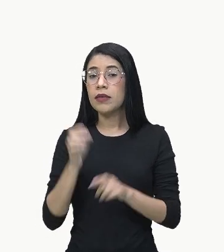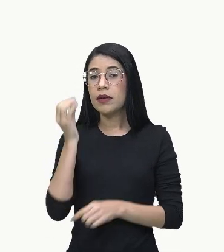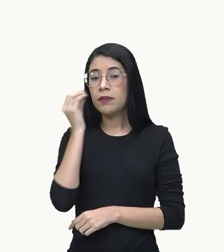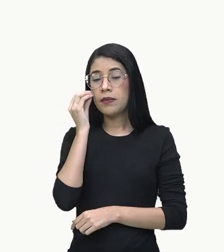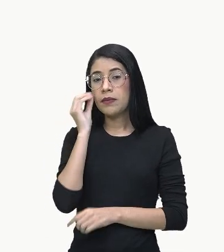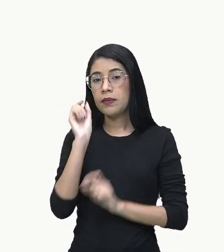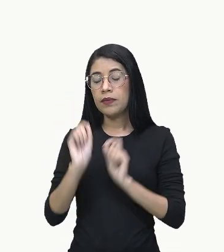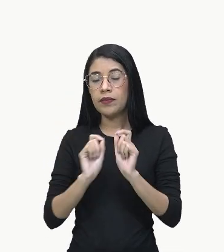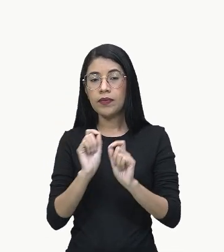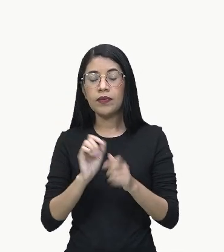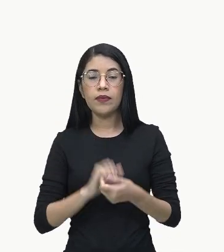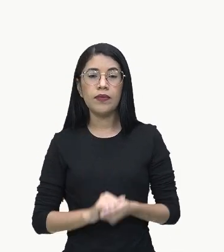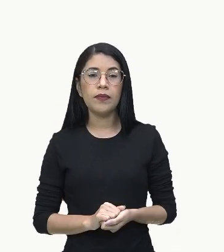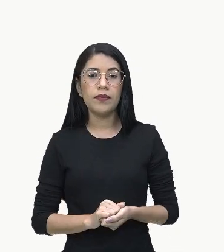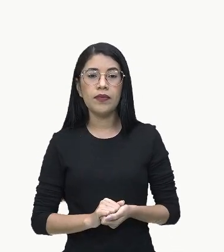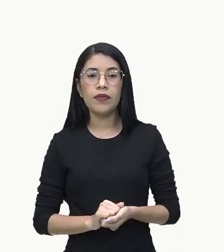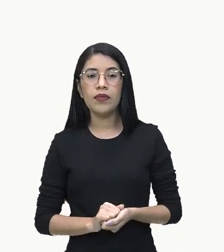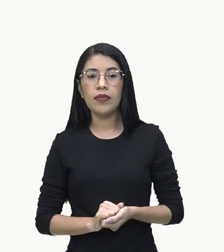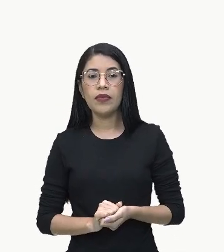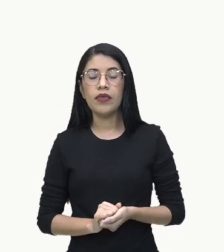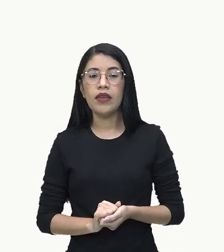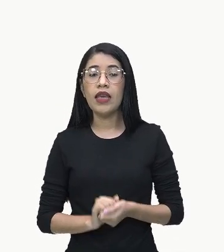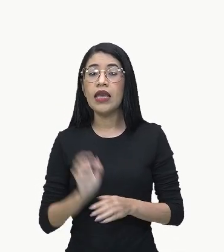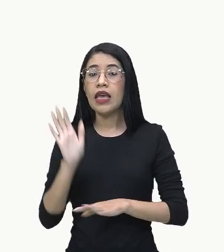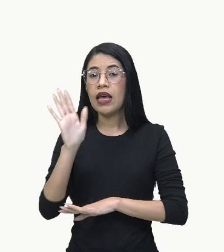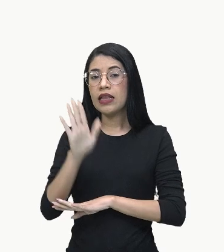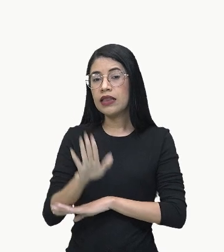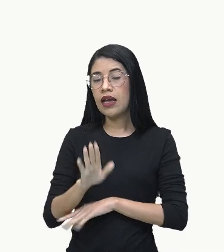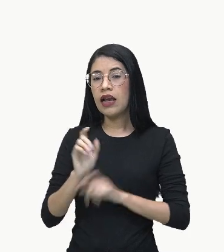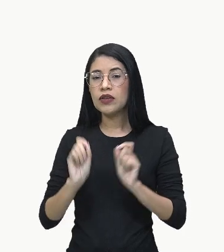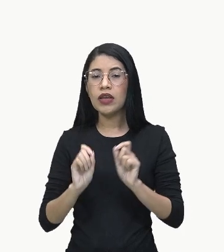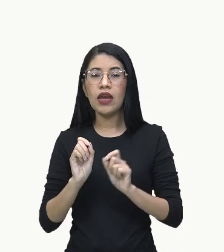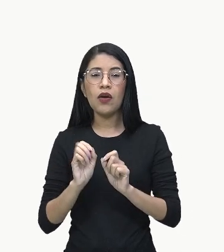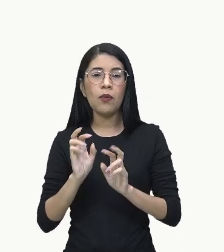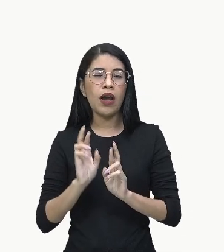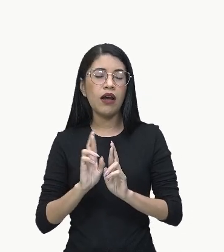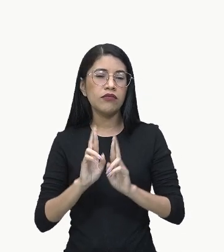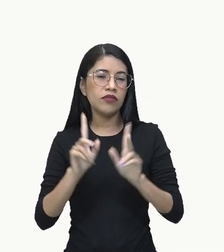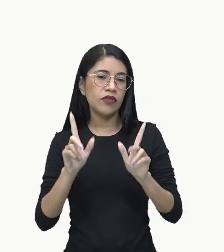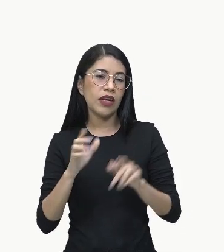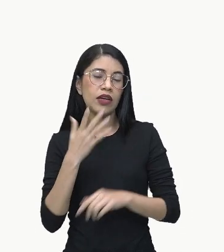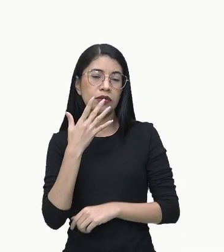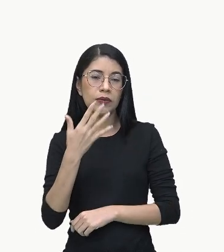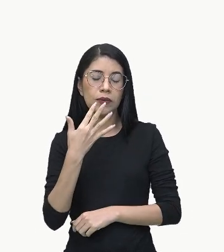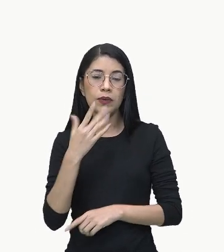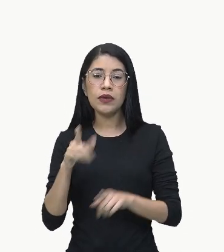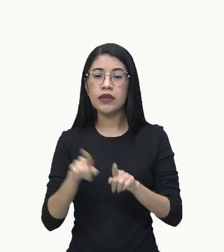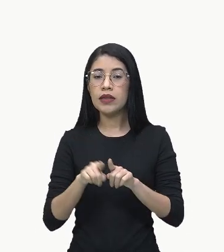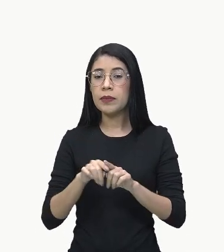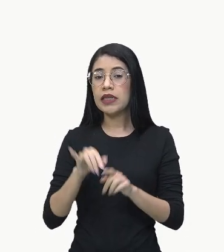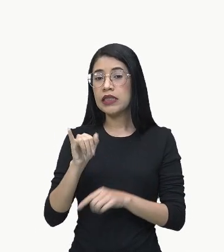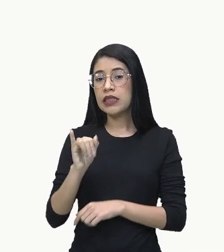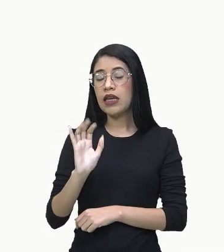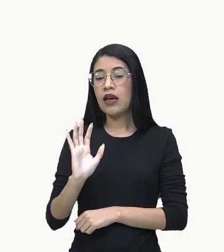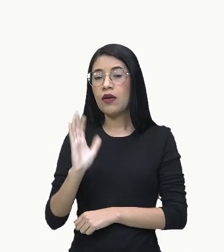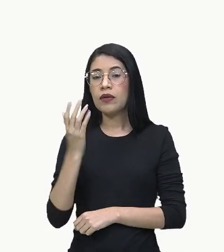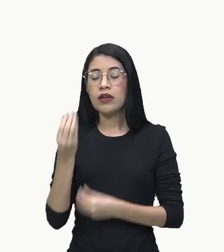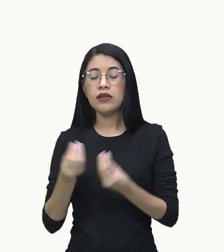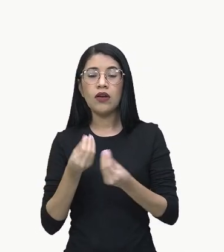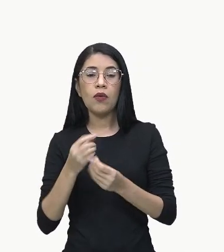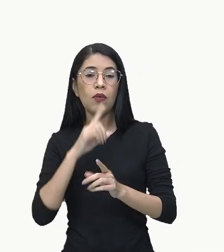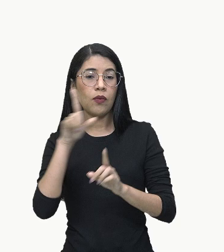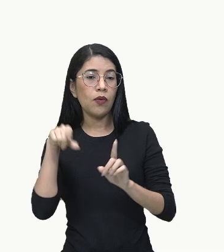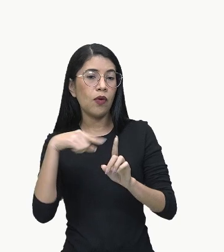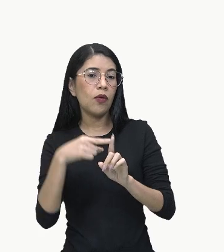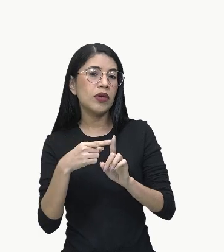que talvez a tarde pudesse ser de uma cor diferente se os objetivos das